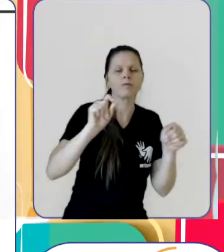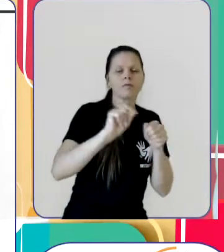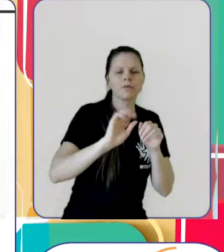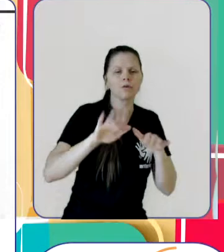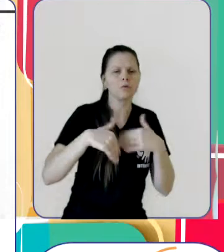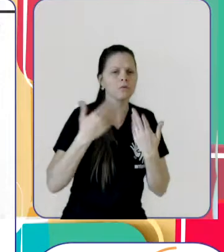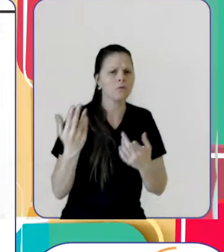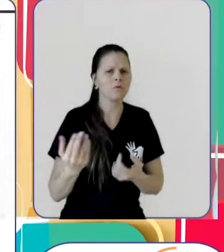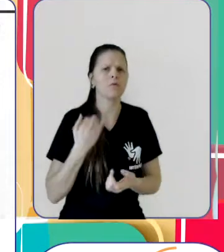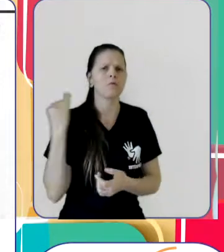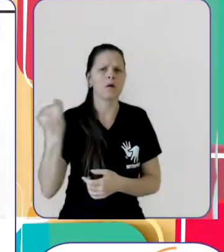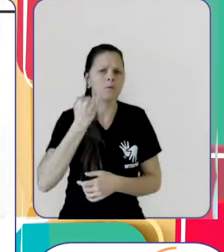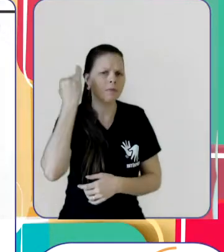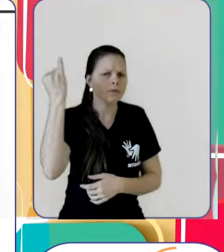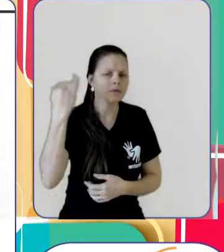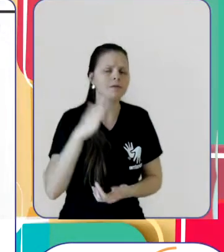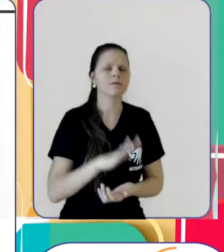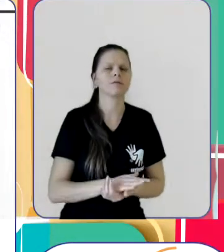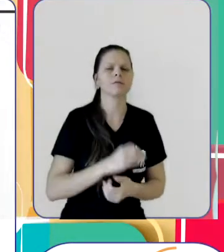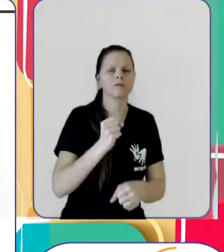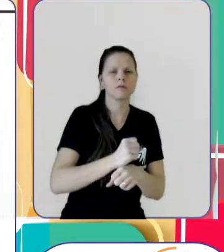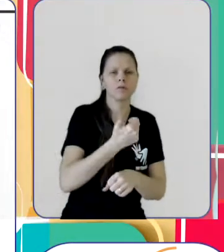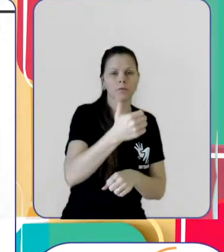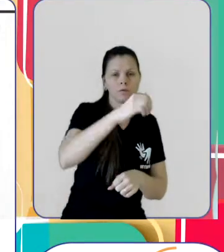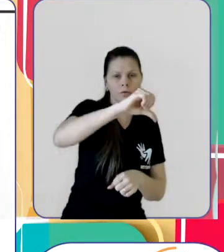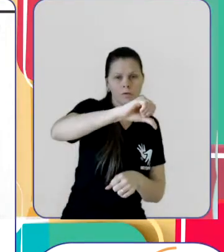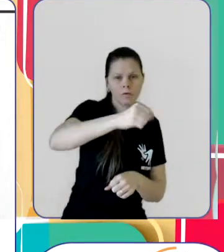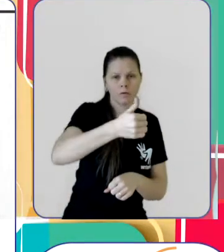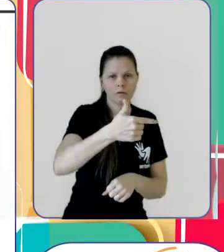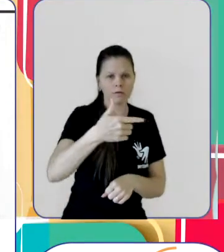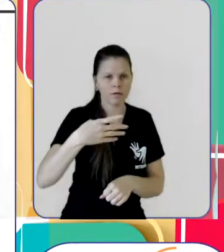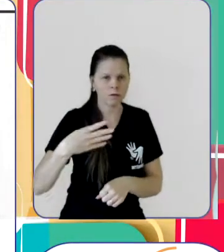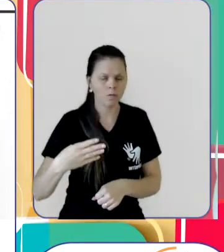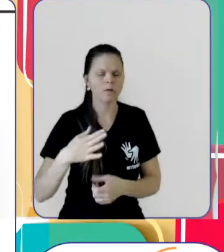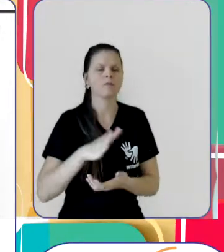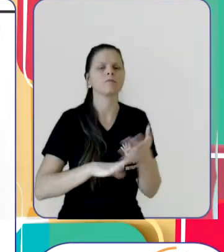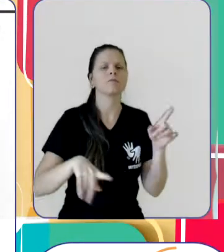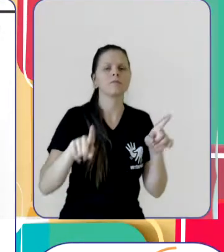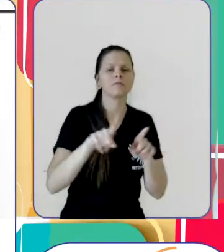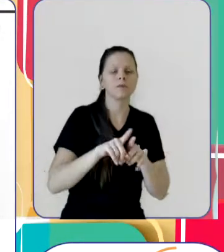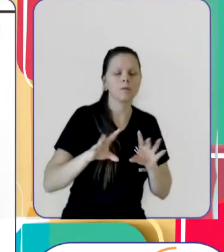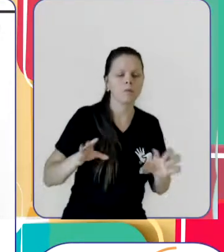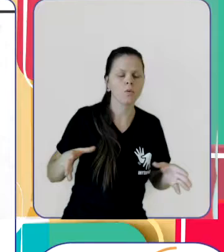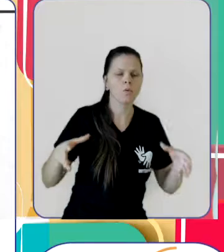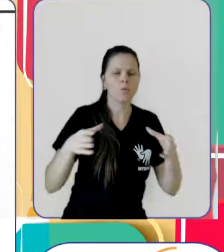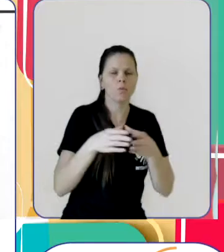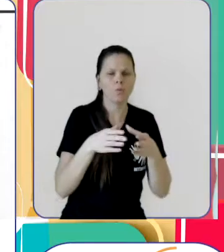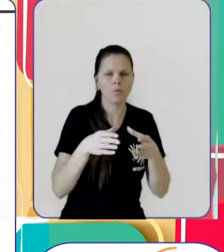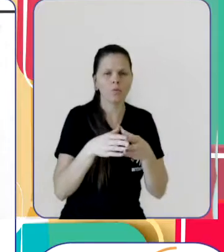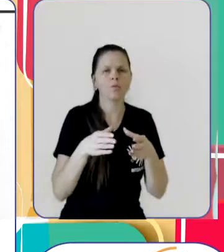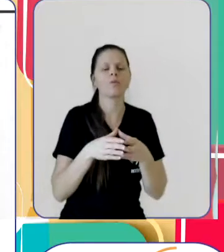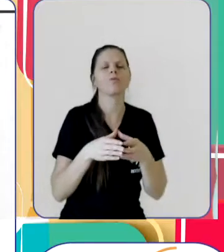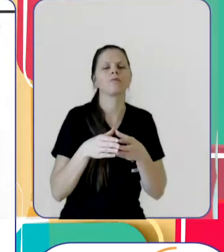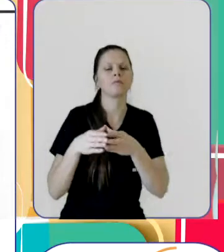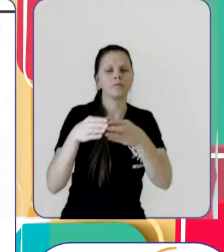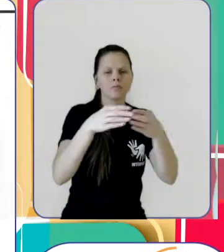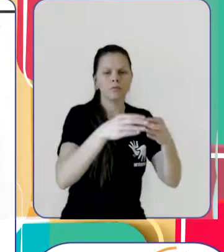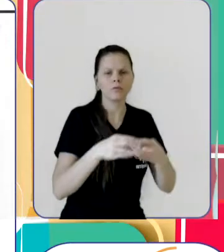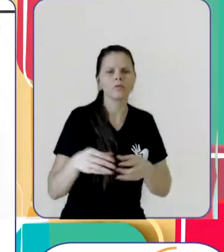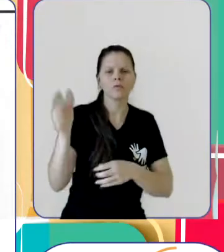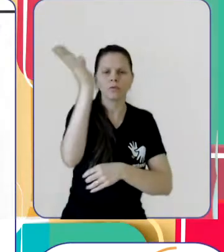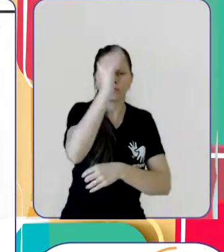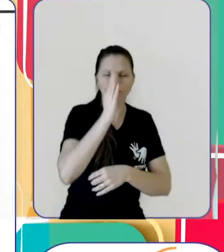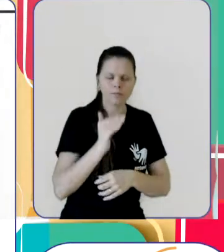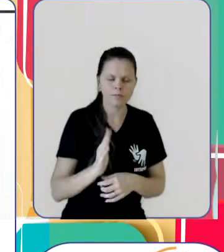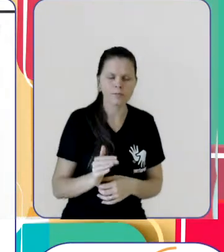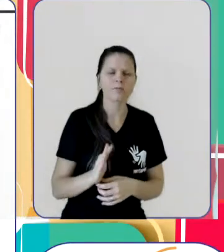função. Ele foi criado em 1994 e conta com as equipes distribuídas em todo o território brasileiro,